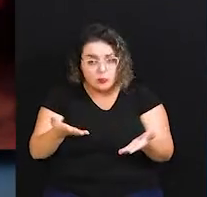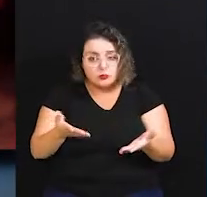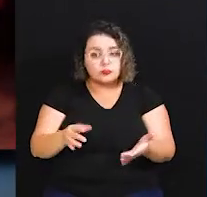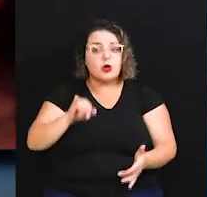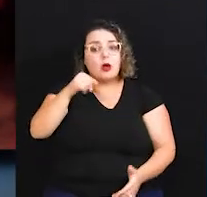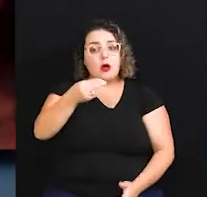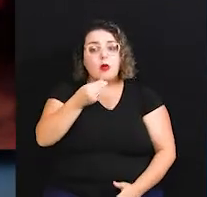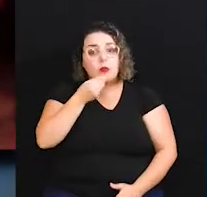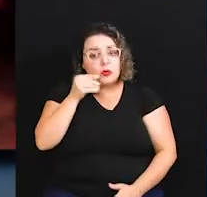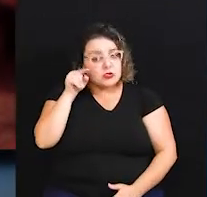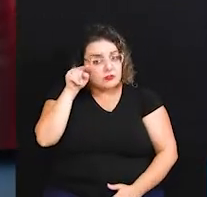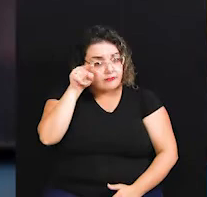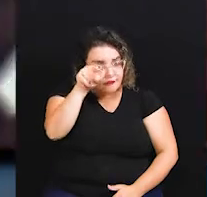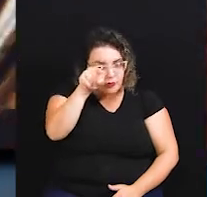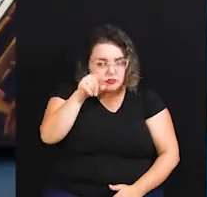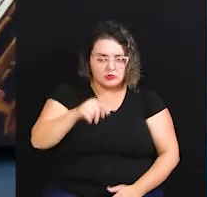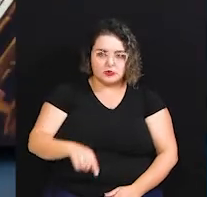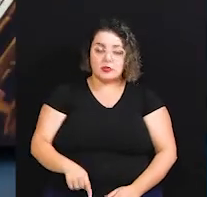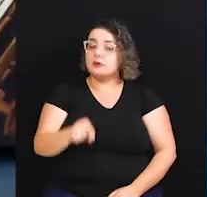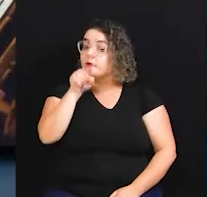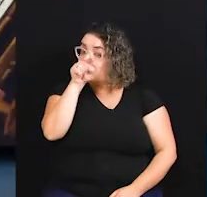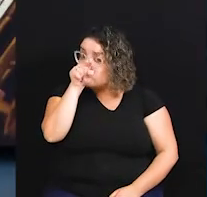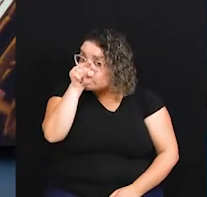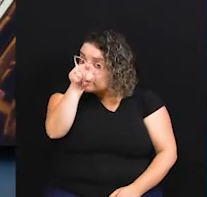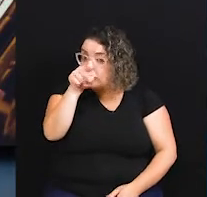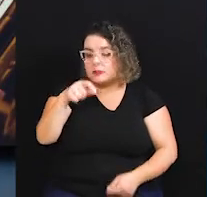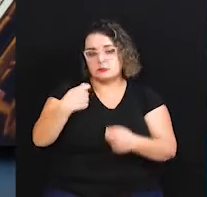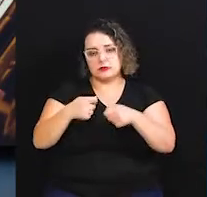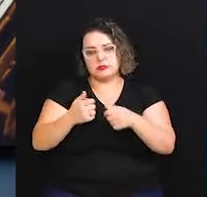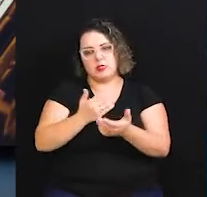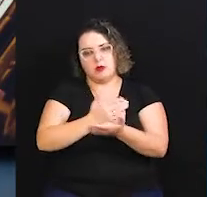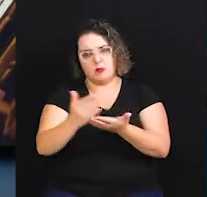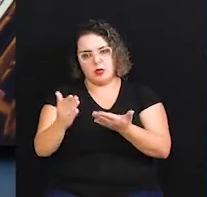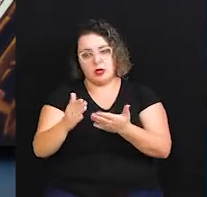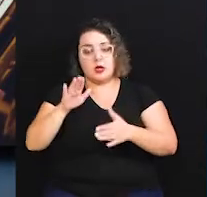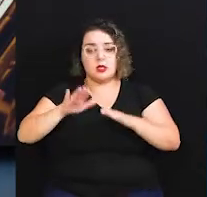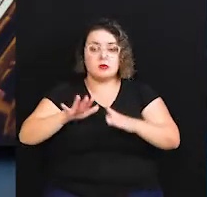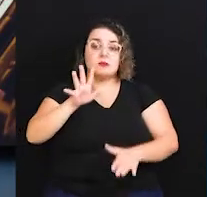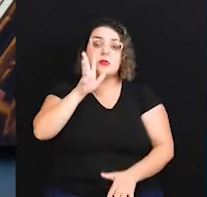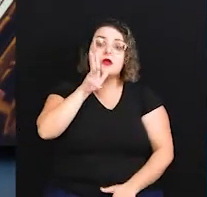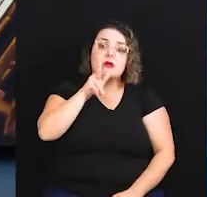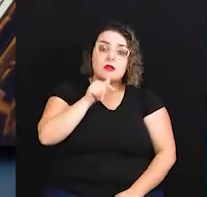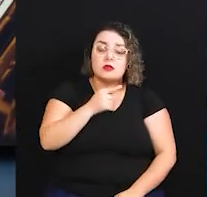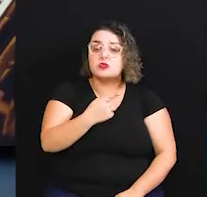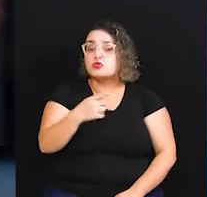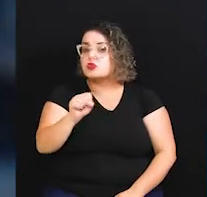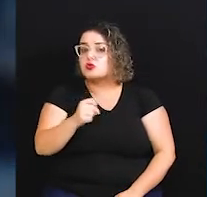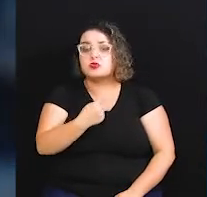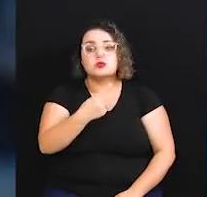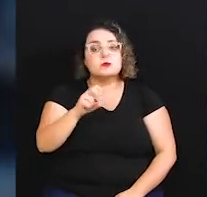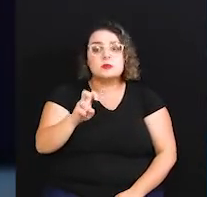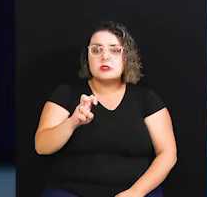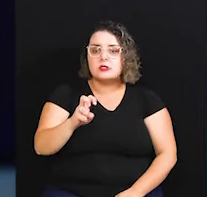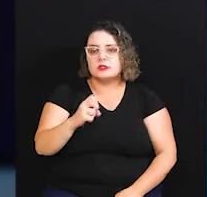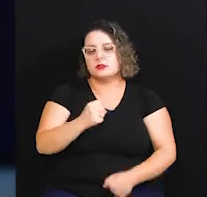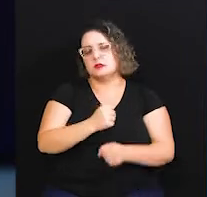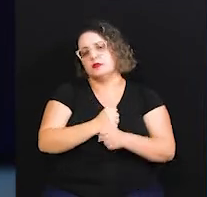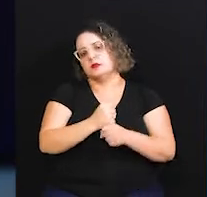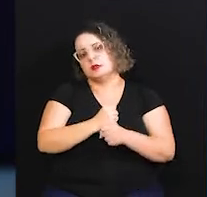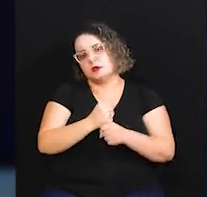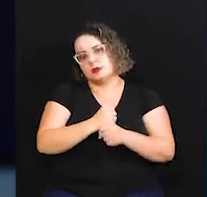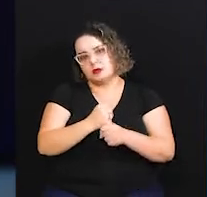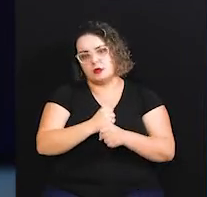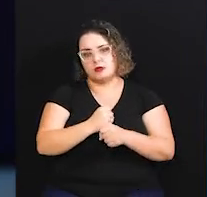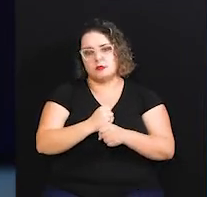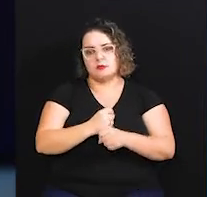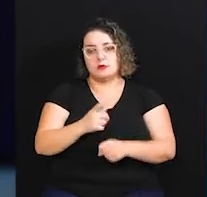a oportunidade é você. Você precisa começar, porque muitas das vezes vai demorar 18, 15